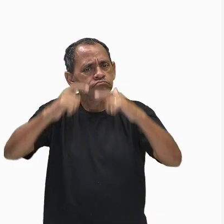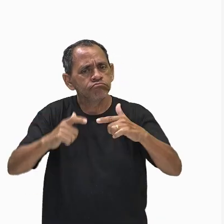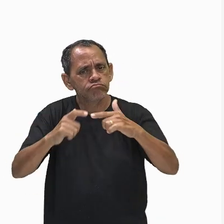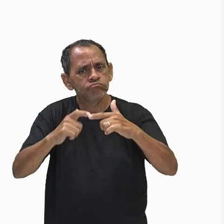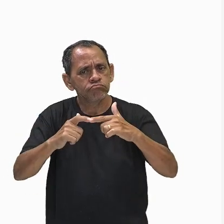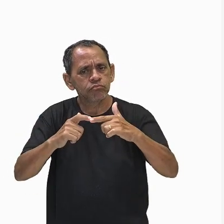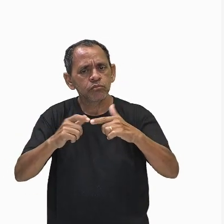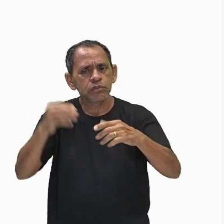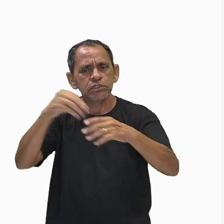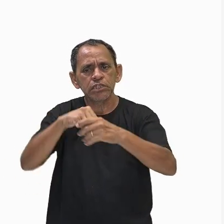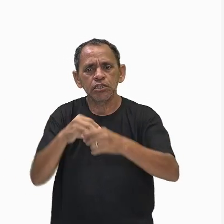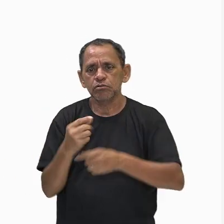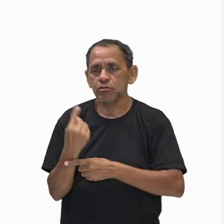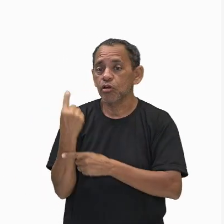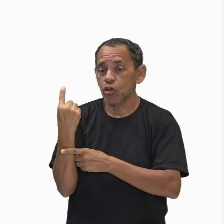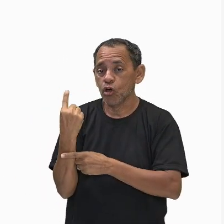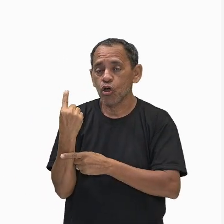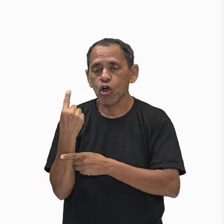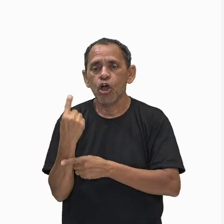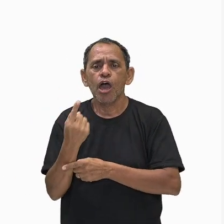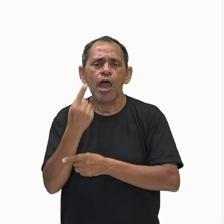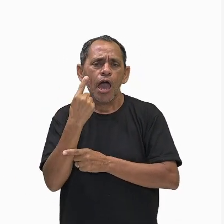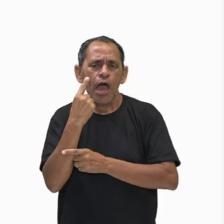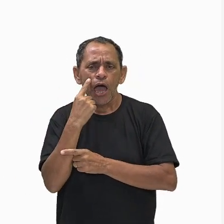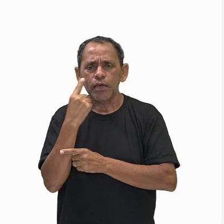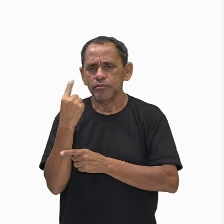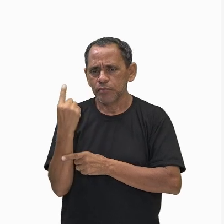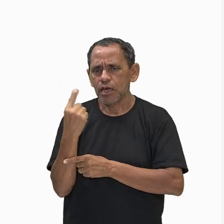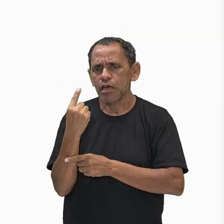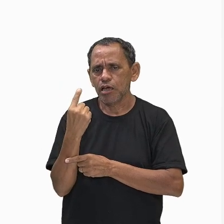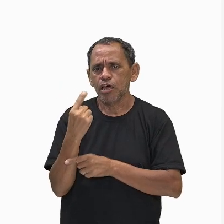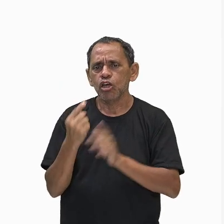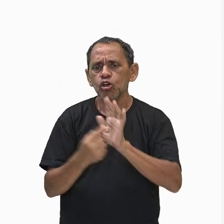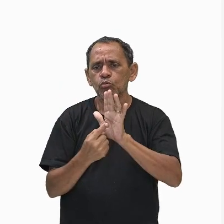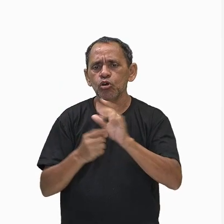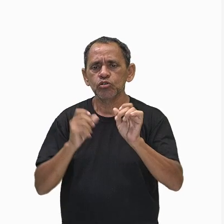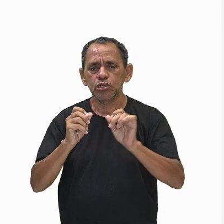na ilustração. Vamos ver aí sobre o